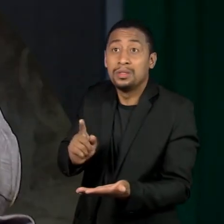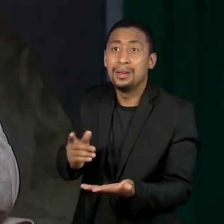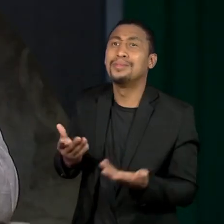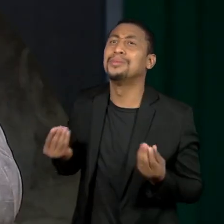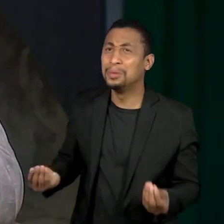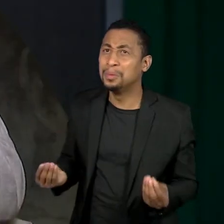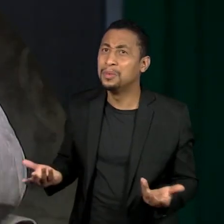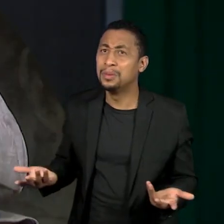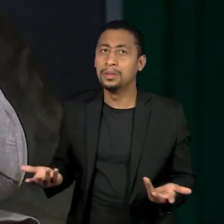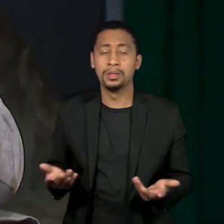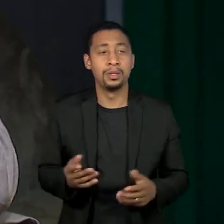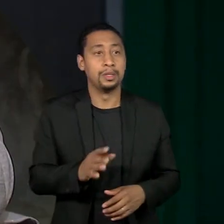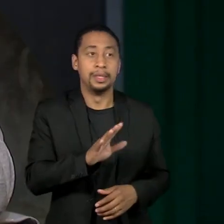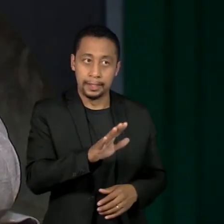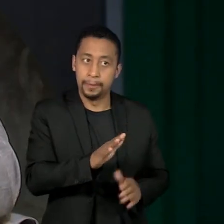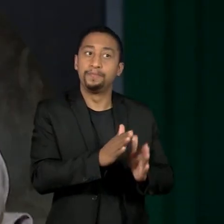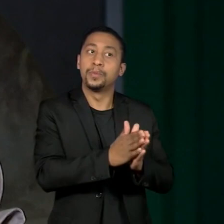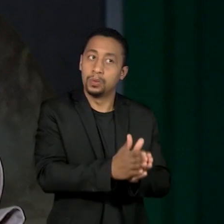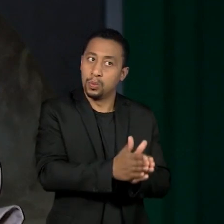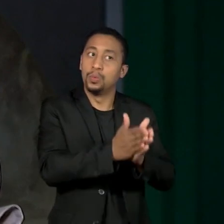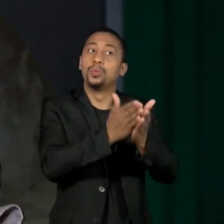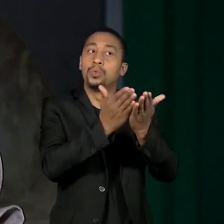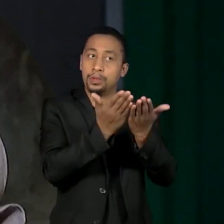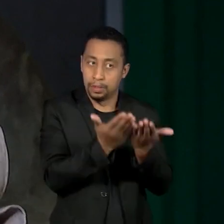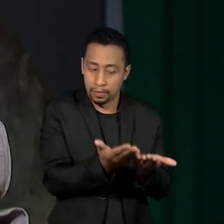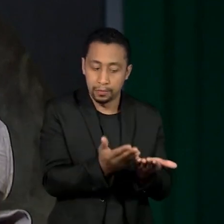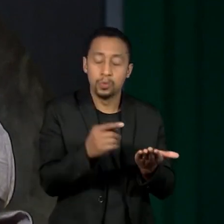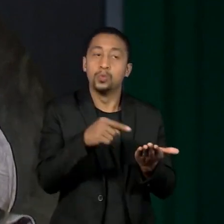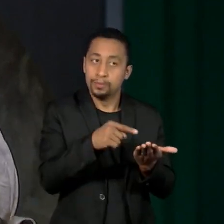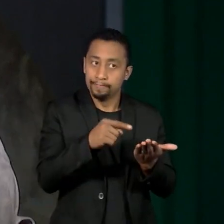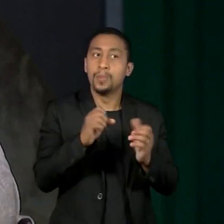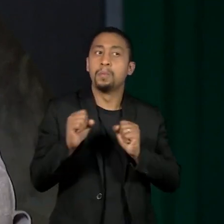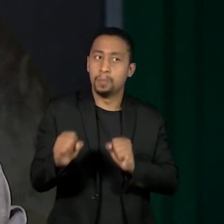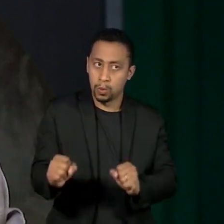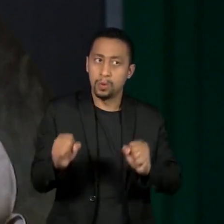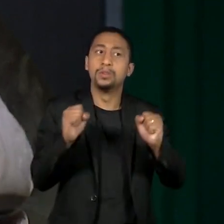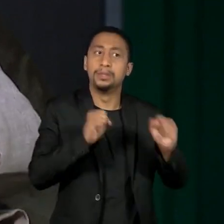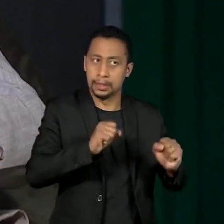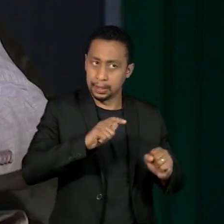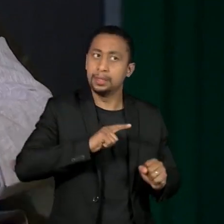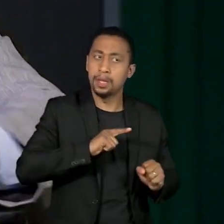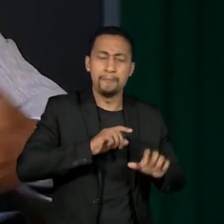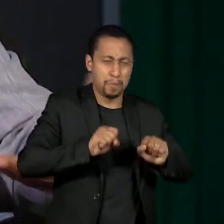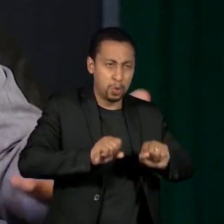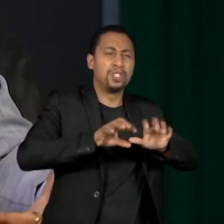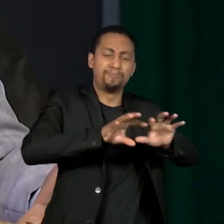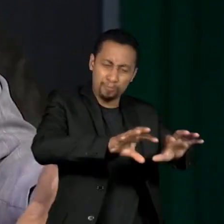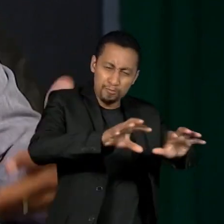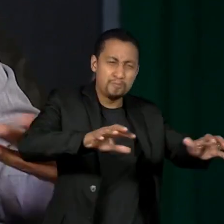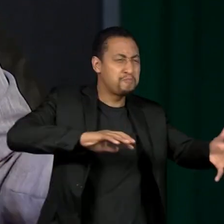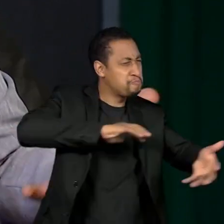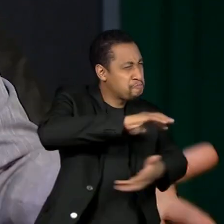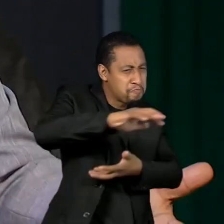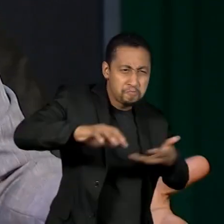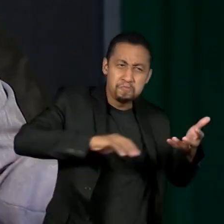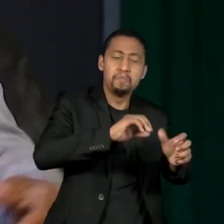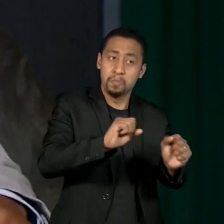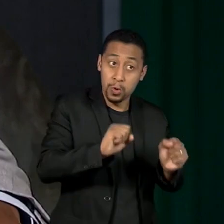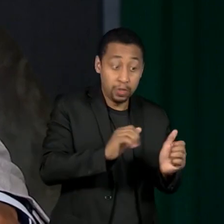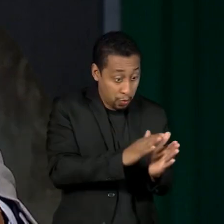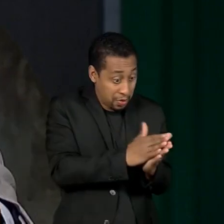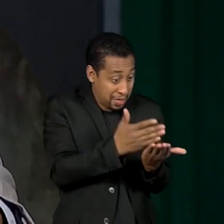o livro é uma arma poderosa, né, uma arma revolucionária, ele é uma tecnologia em si